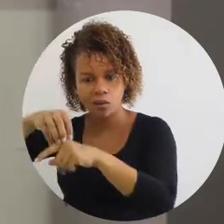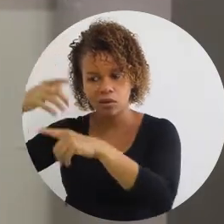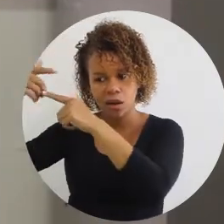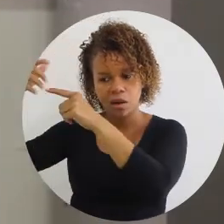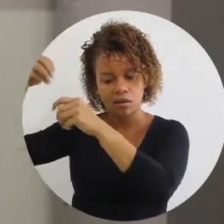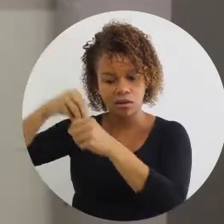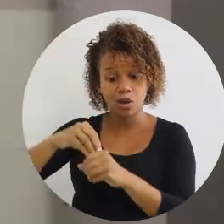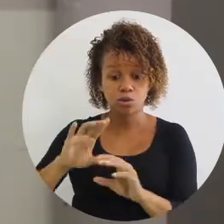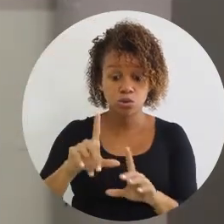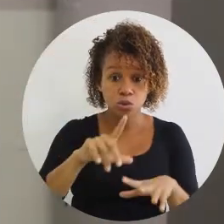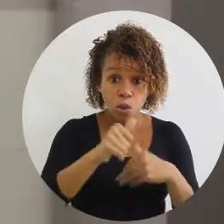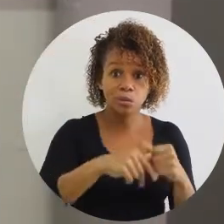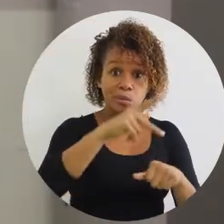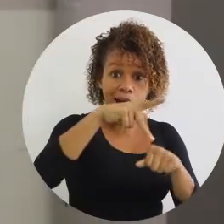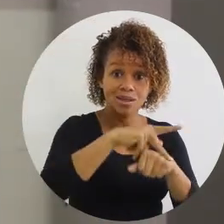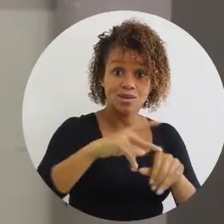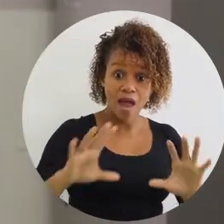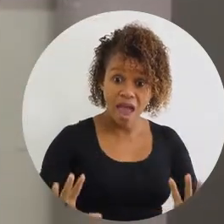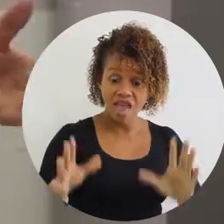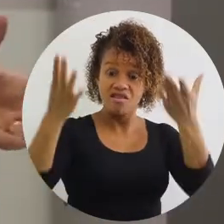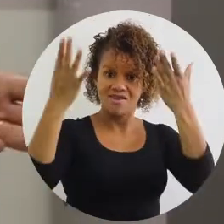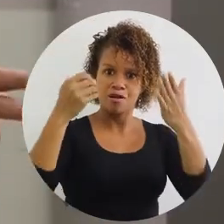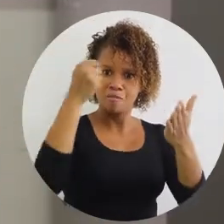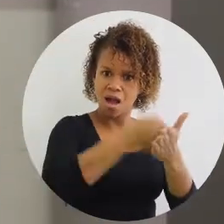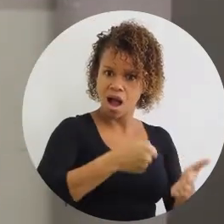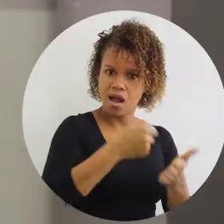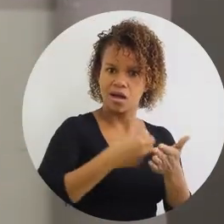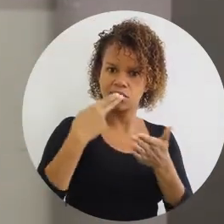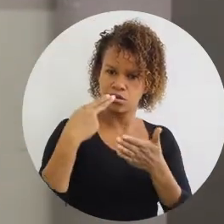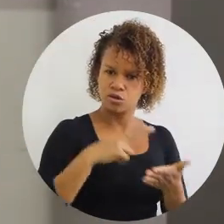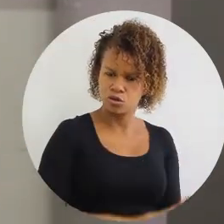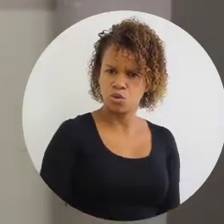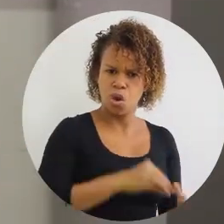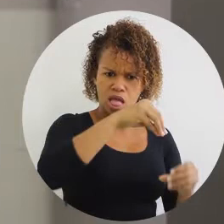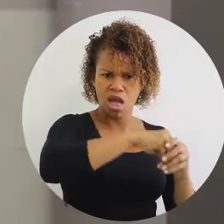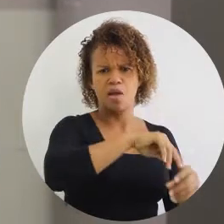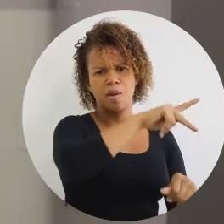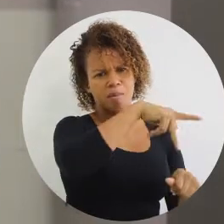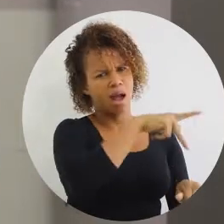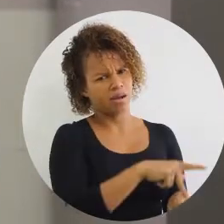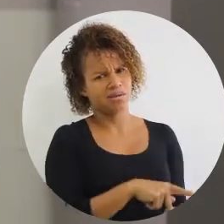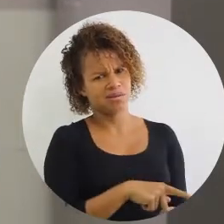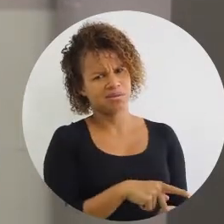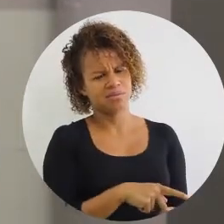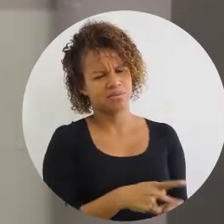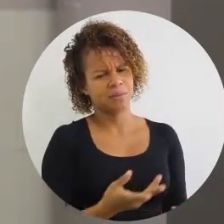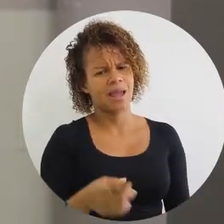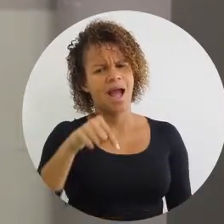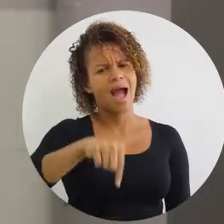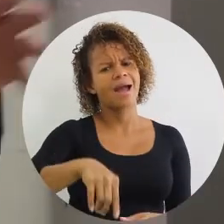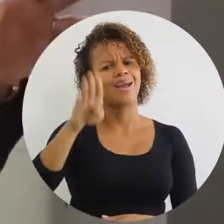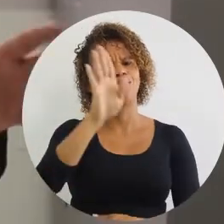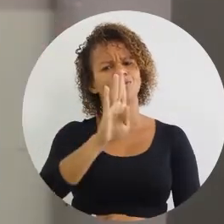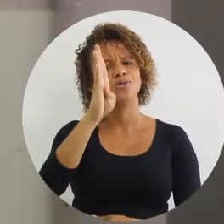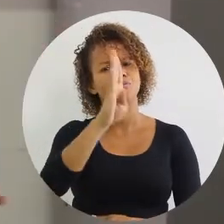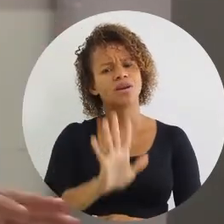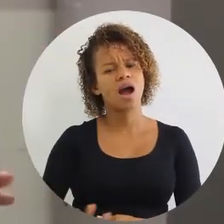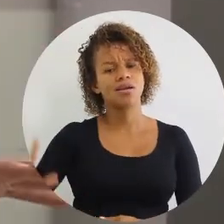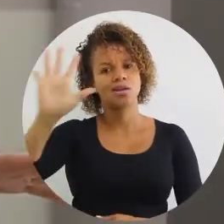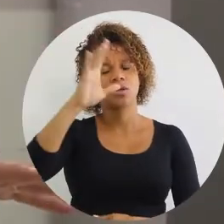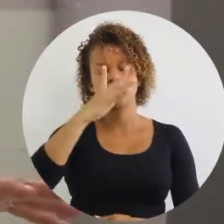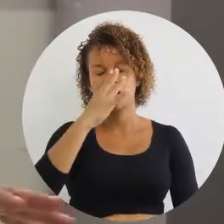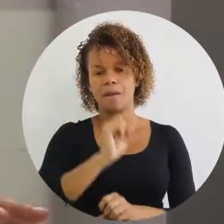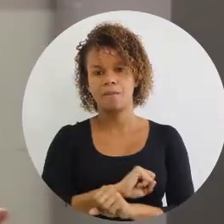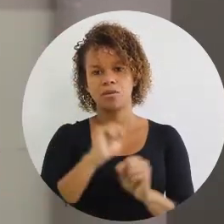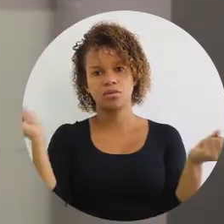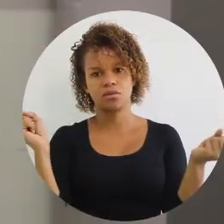montar um evento desse, pagasse determinados tributos do país. Aqui no Brasil, por exemplo, seria quase que impossível a gente